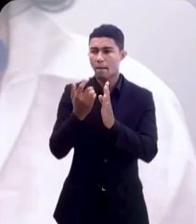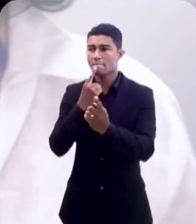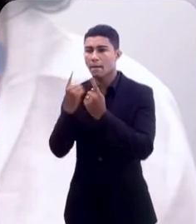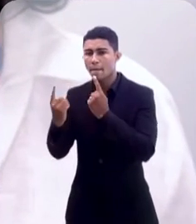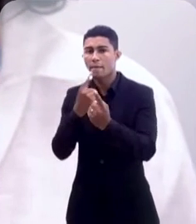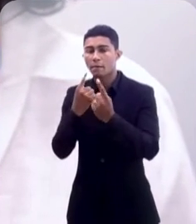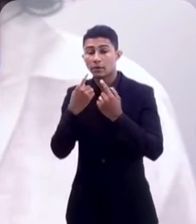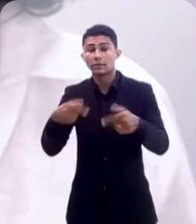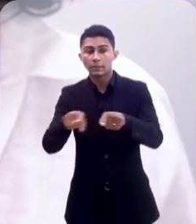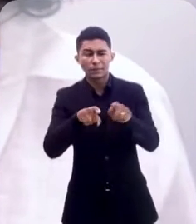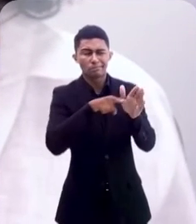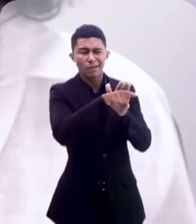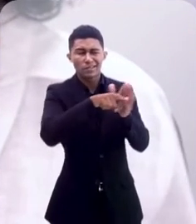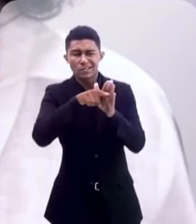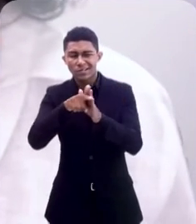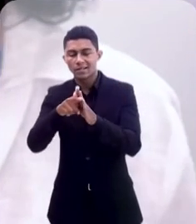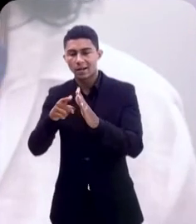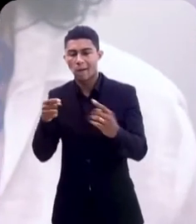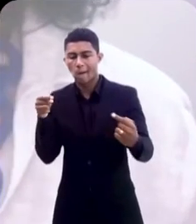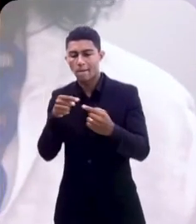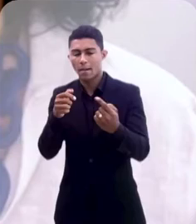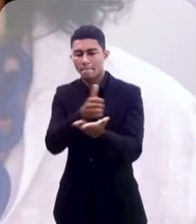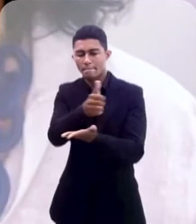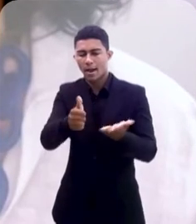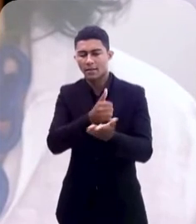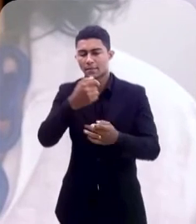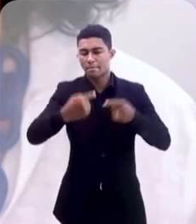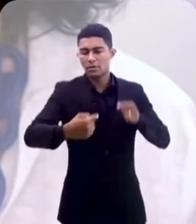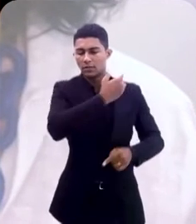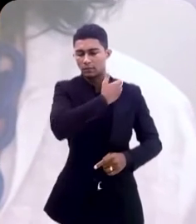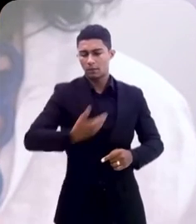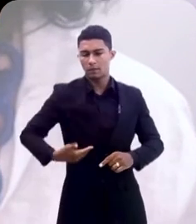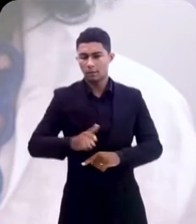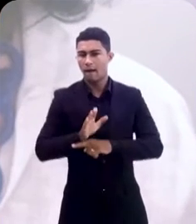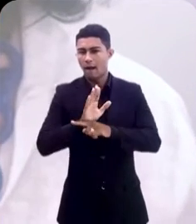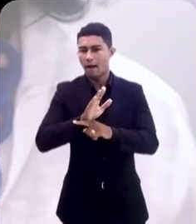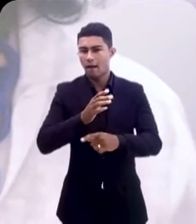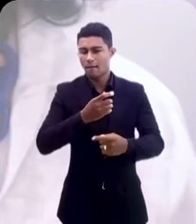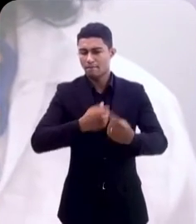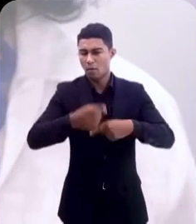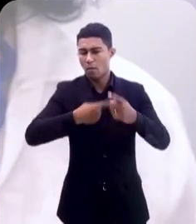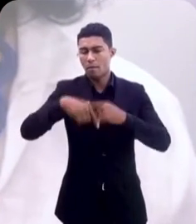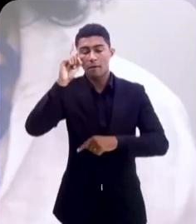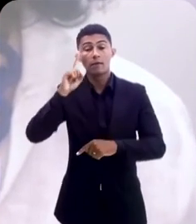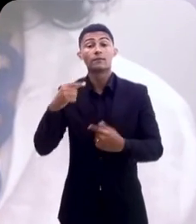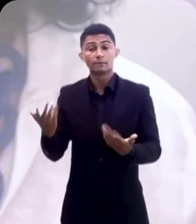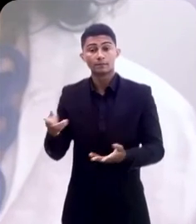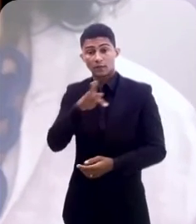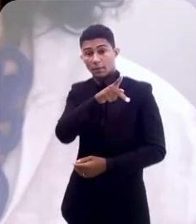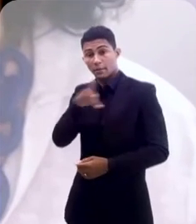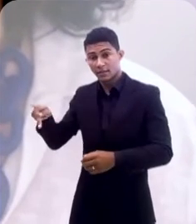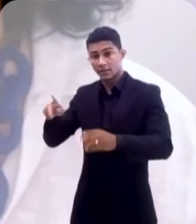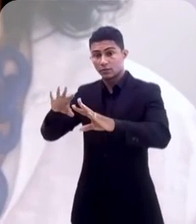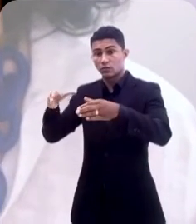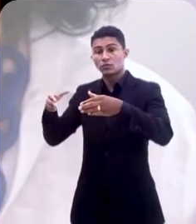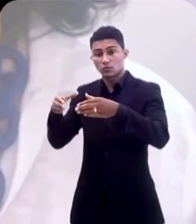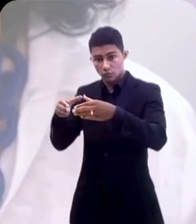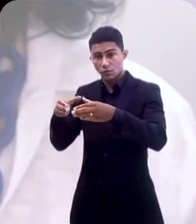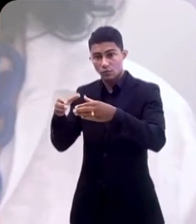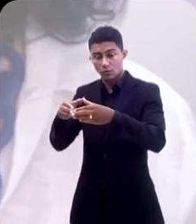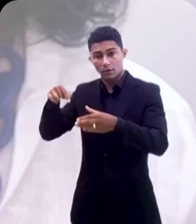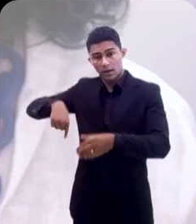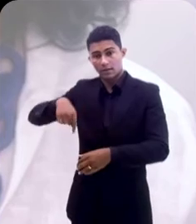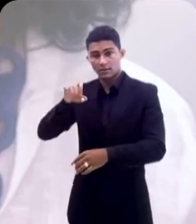que forma essa pesquisa pode servir como base para o desenvolvimento de políticas públicas para o setor, está aqui comigo o presidente da Federação